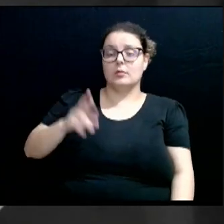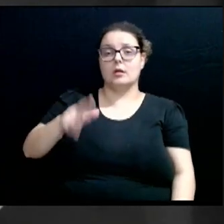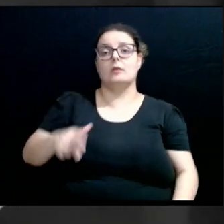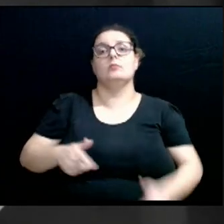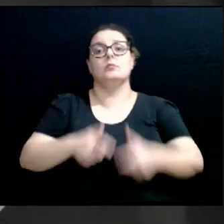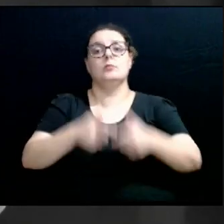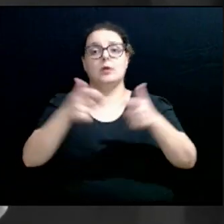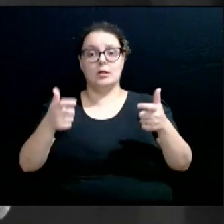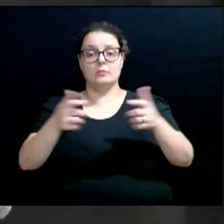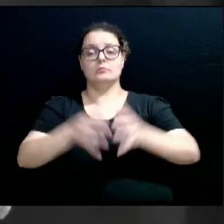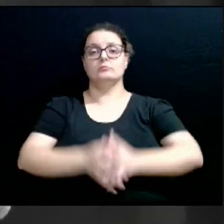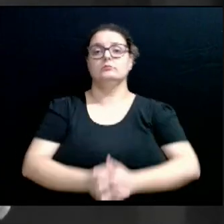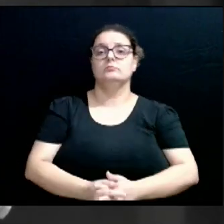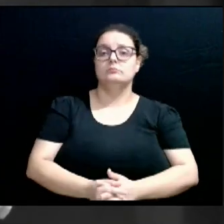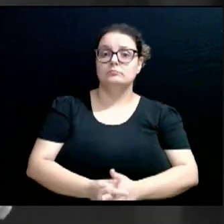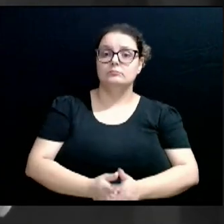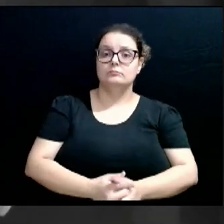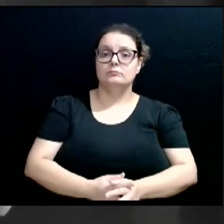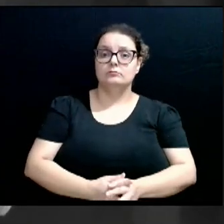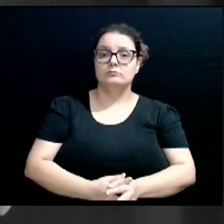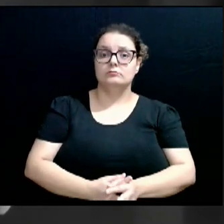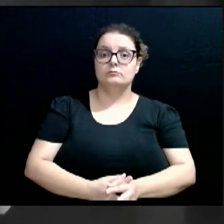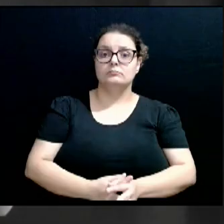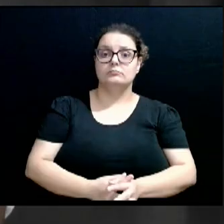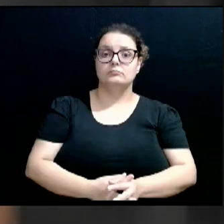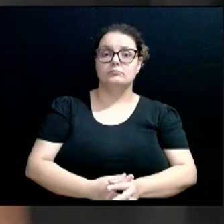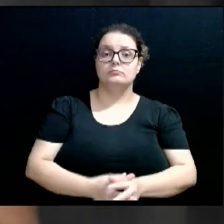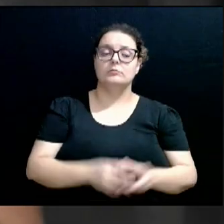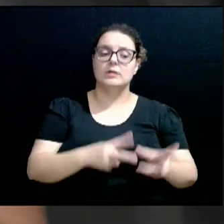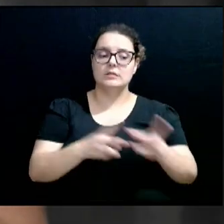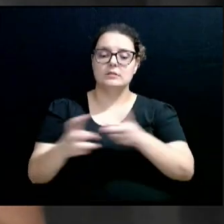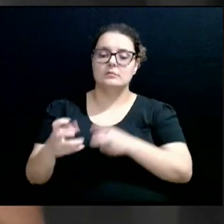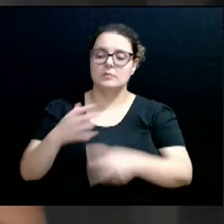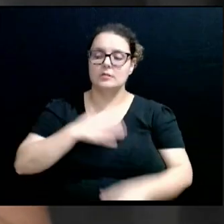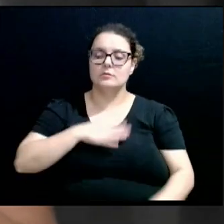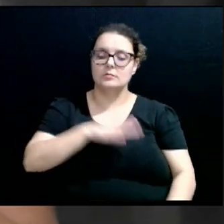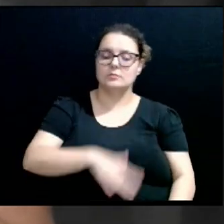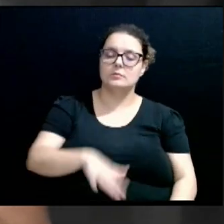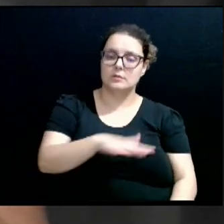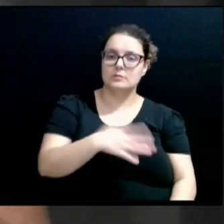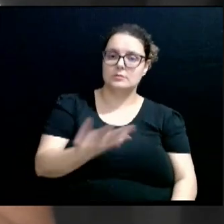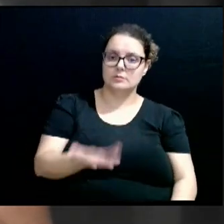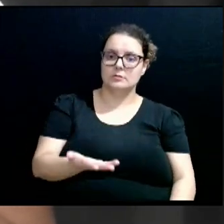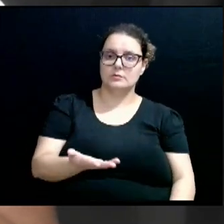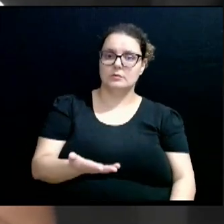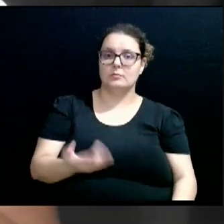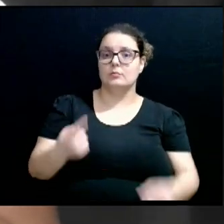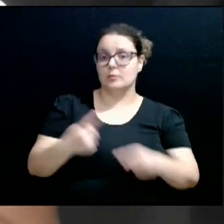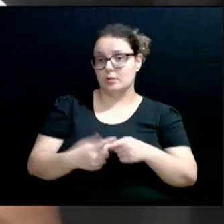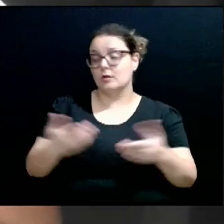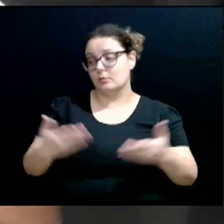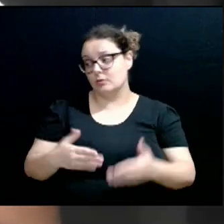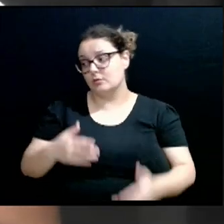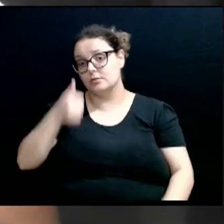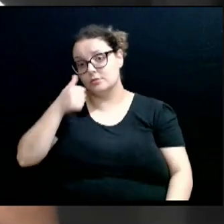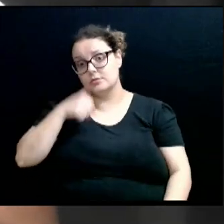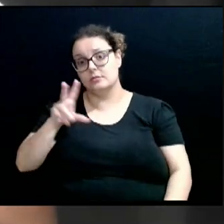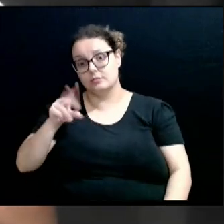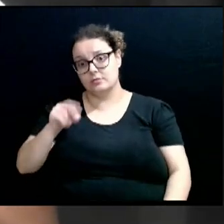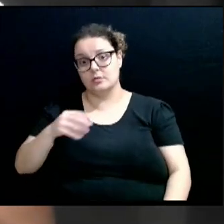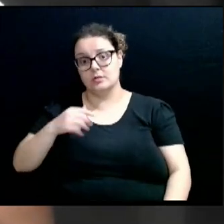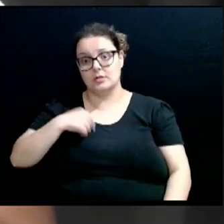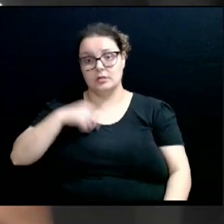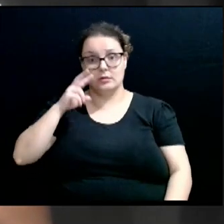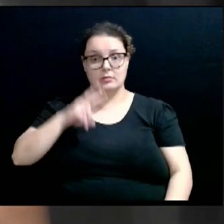os meus, né? Porque hoje eu sou avó, então eu estou vendo uma continuidade do que é meu,